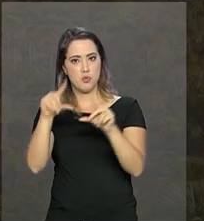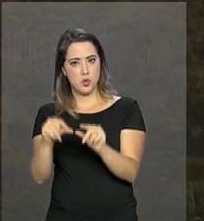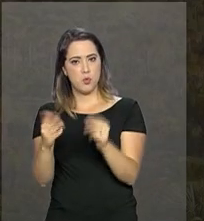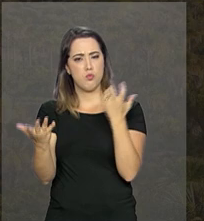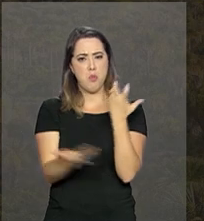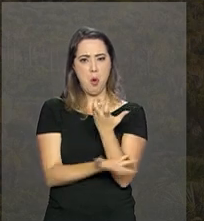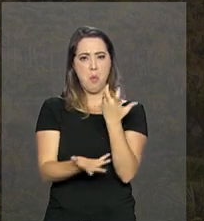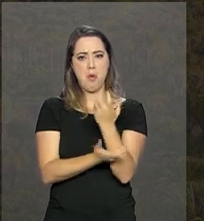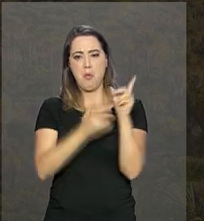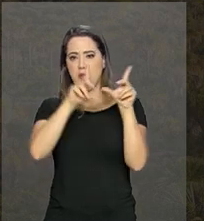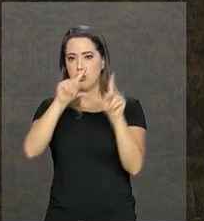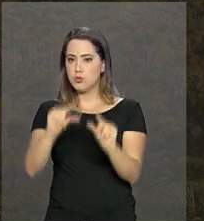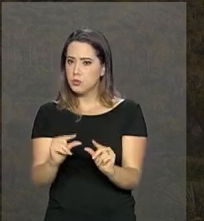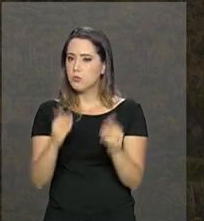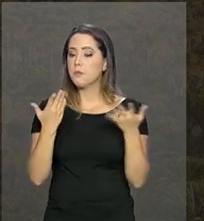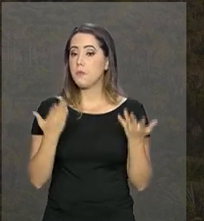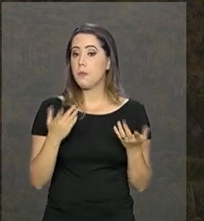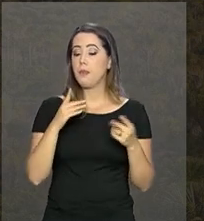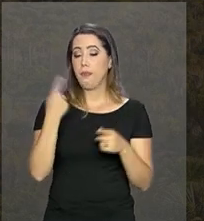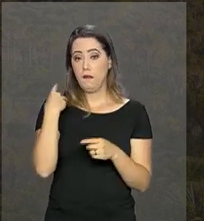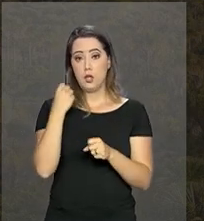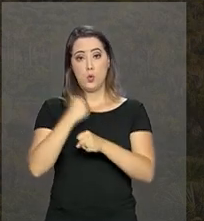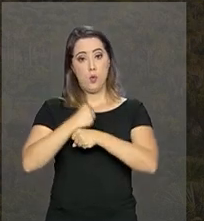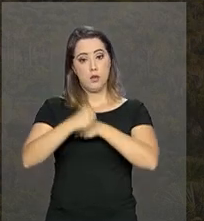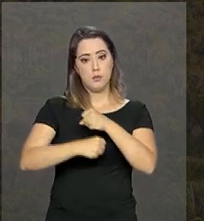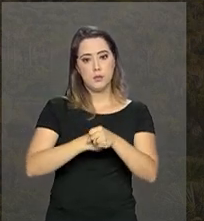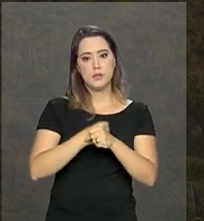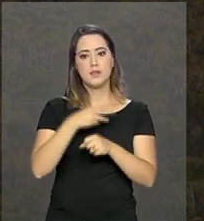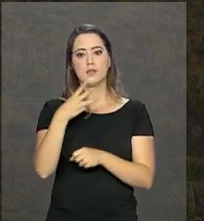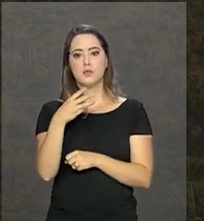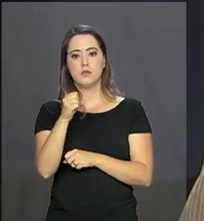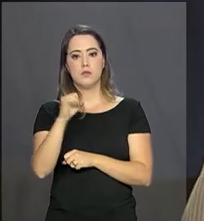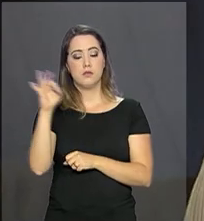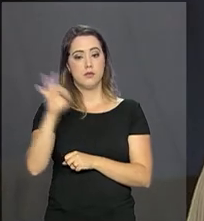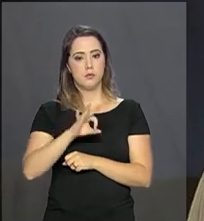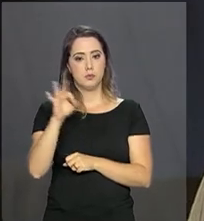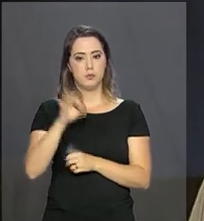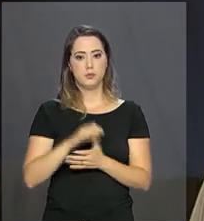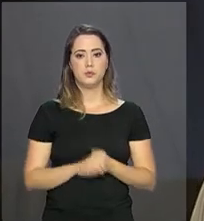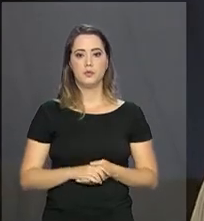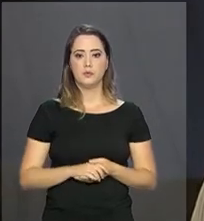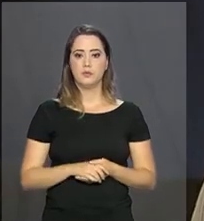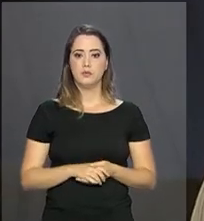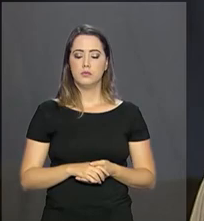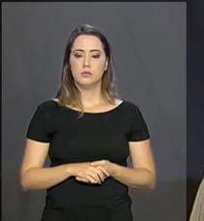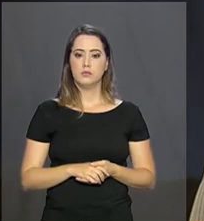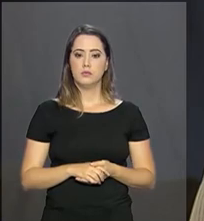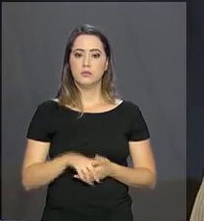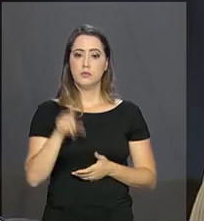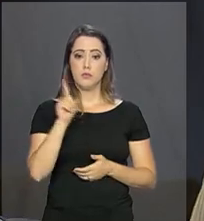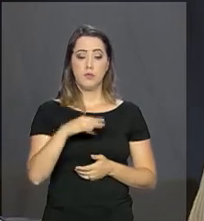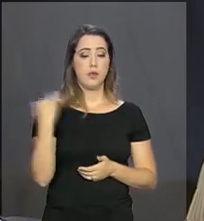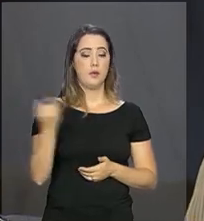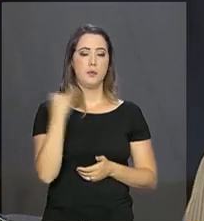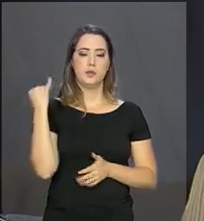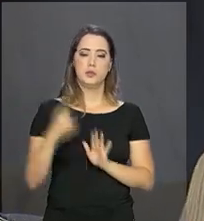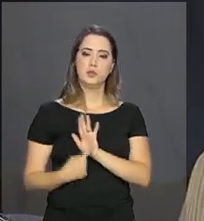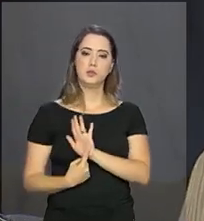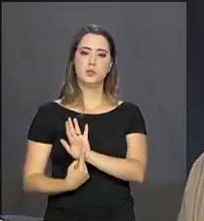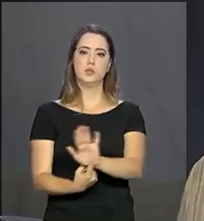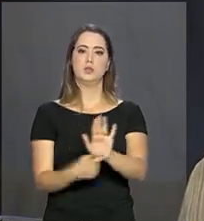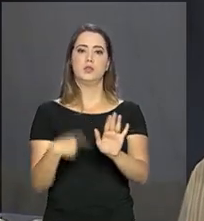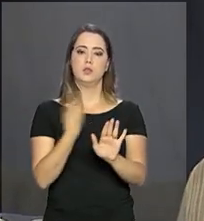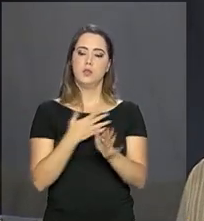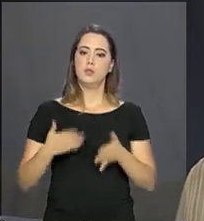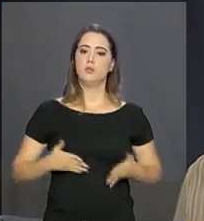e no ano passado essa queda foi de 38% essa queda é um indicativo importante de que nós estamos